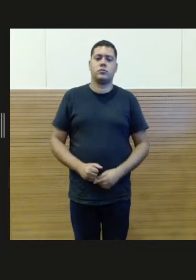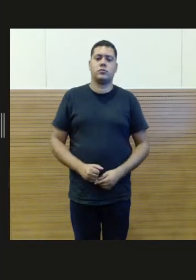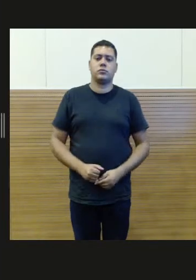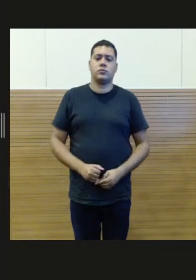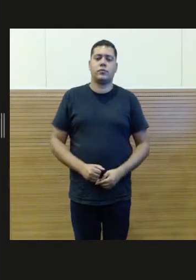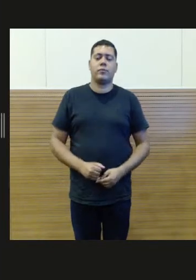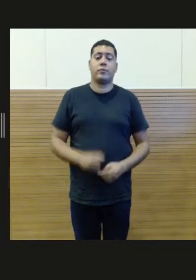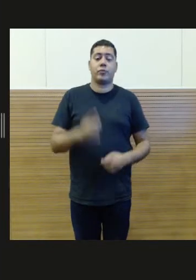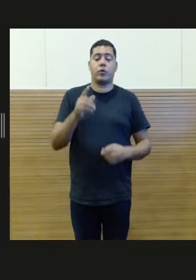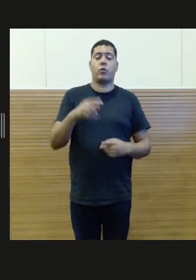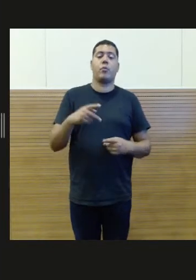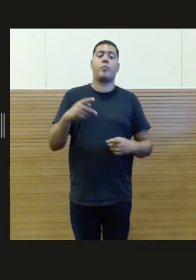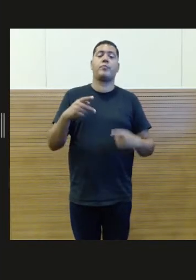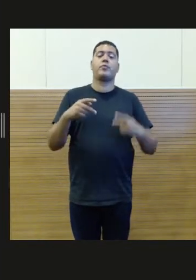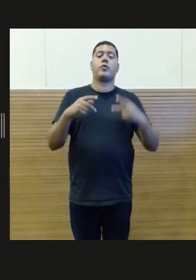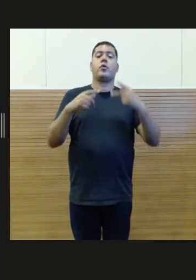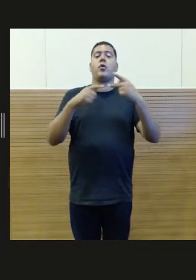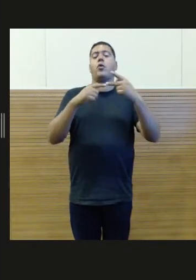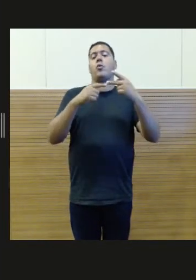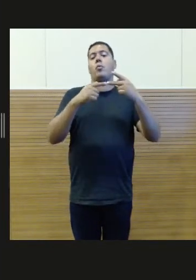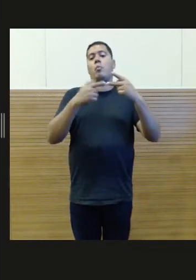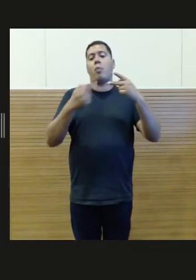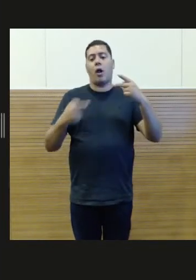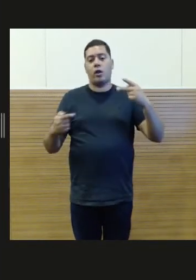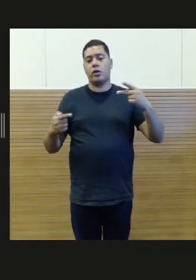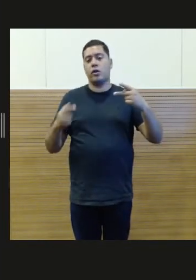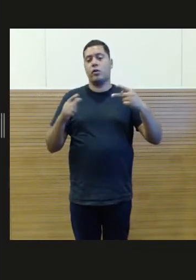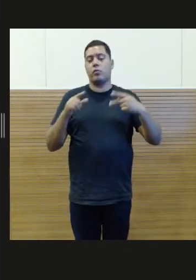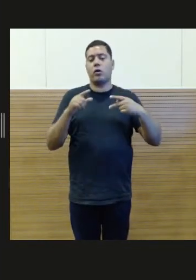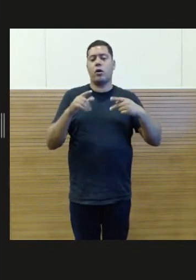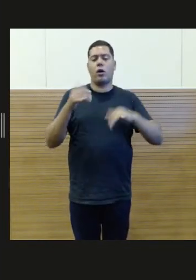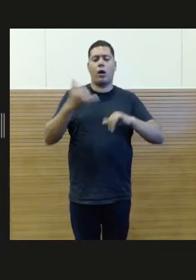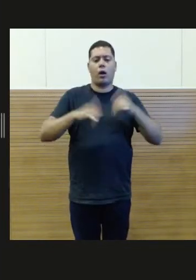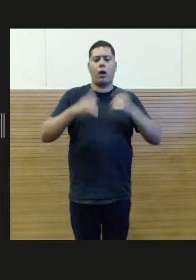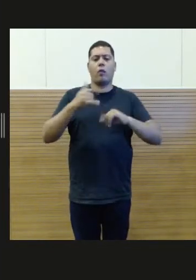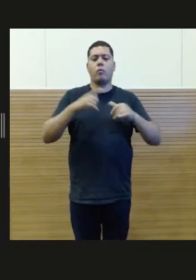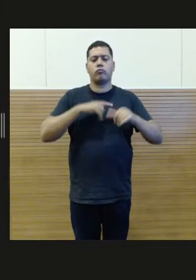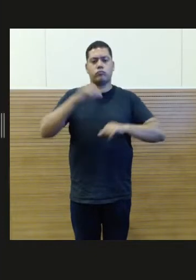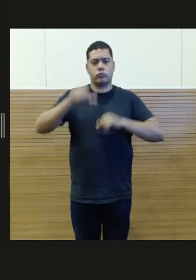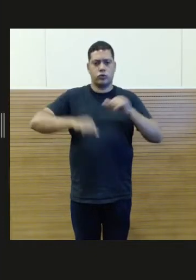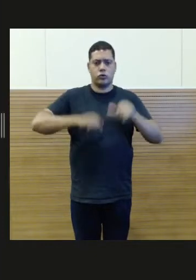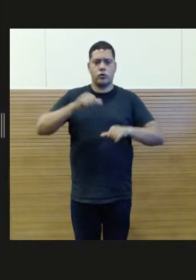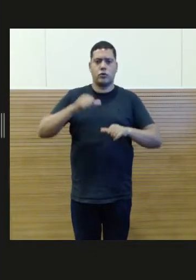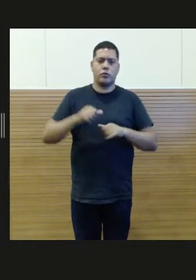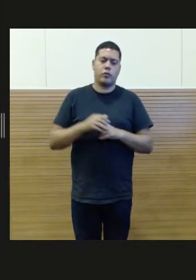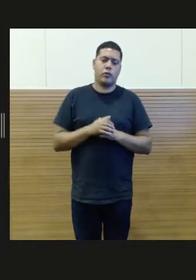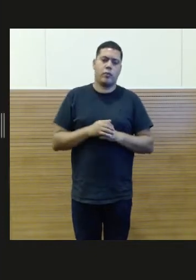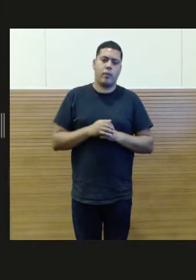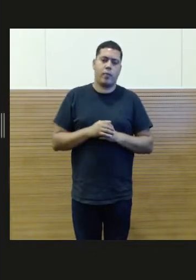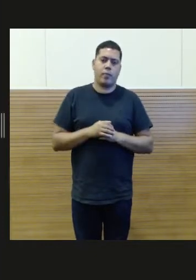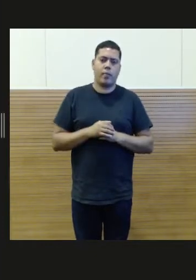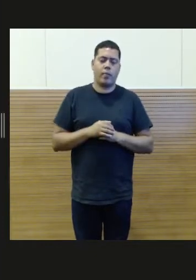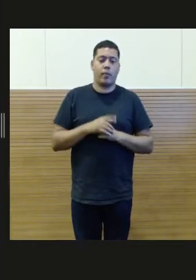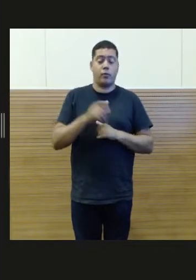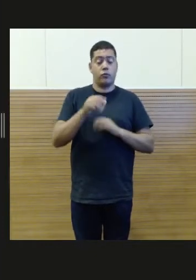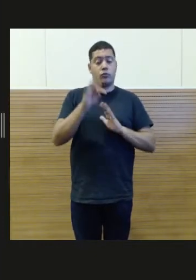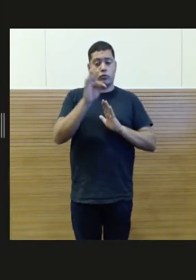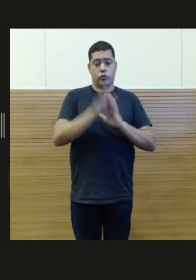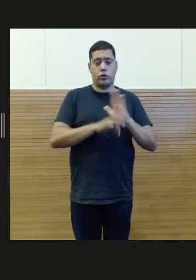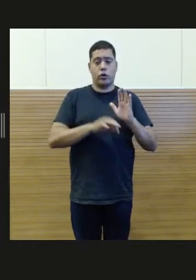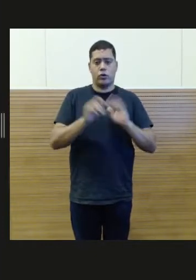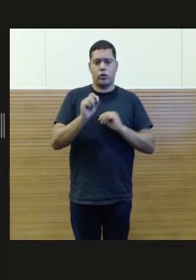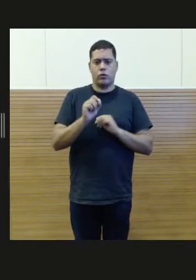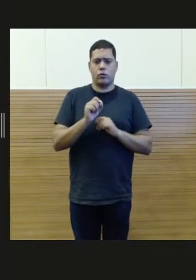O paradigma bioquímico está mudando, incluindo nas Nações Unidas. O texto ali é a introdução